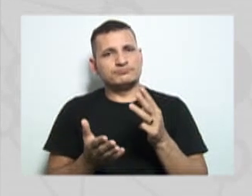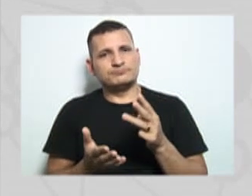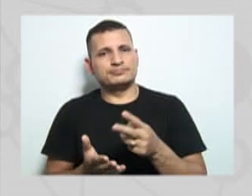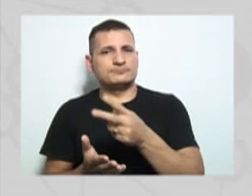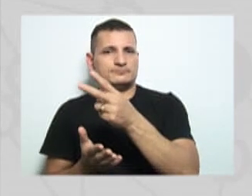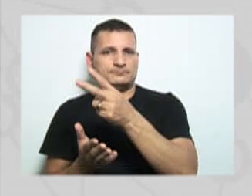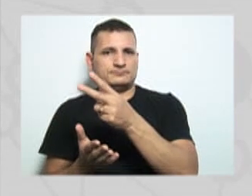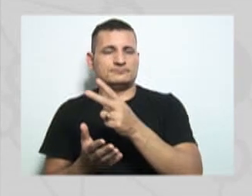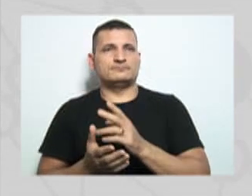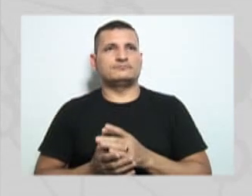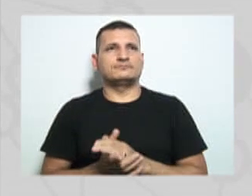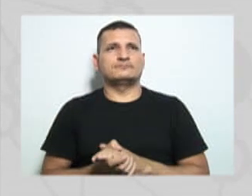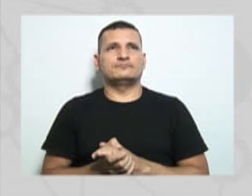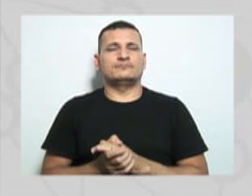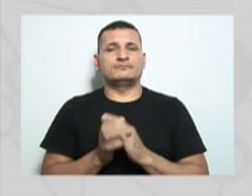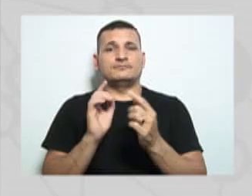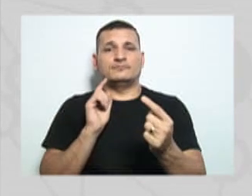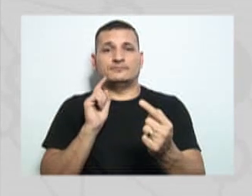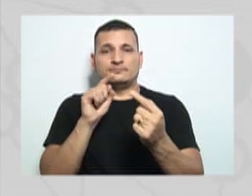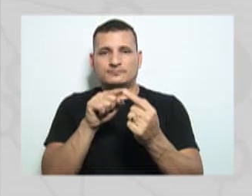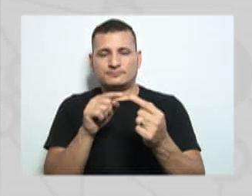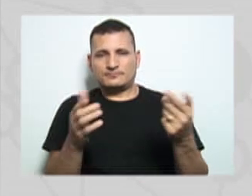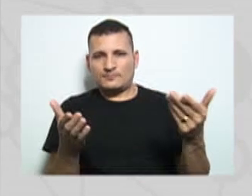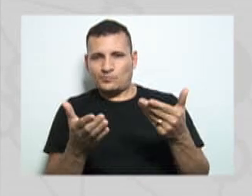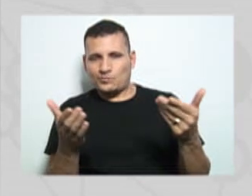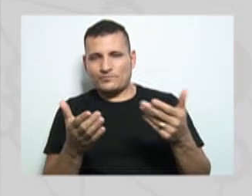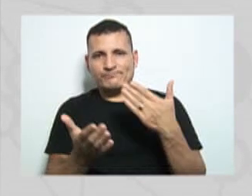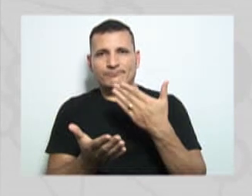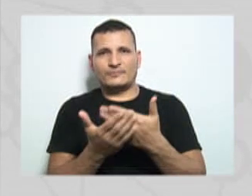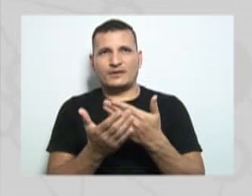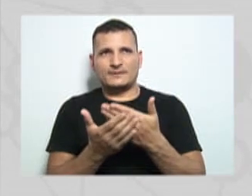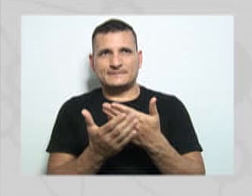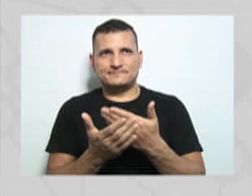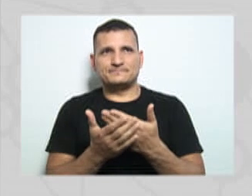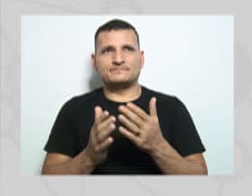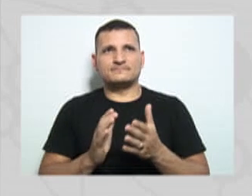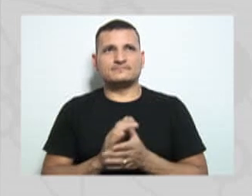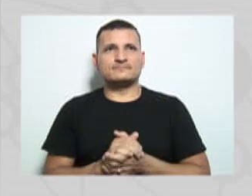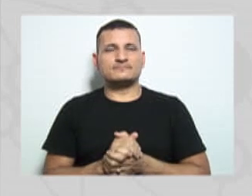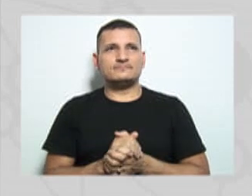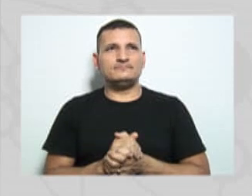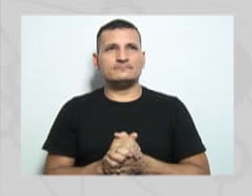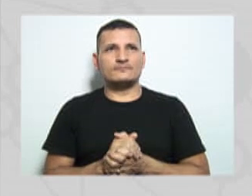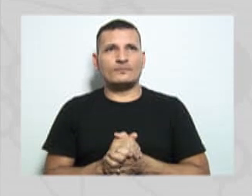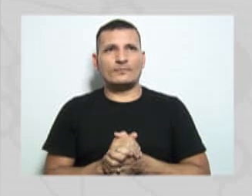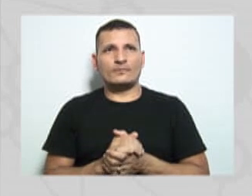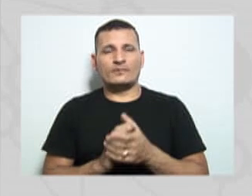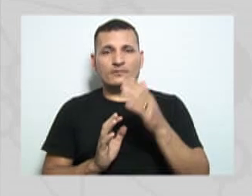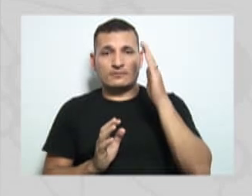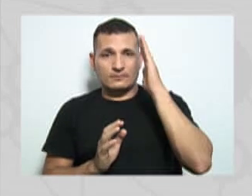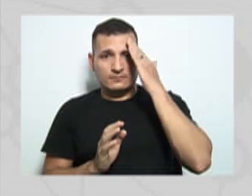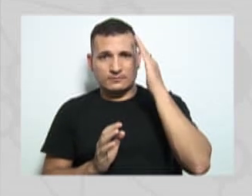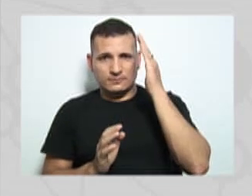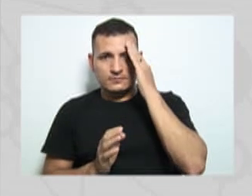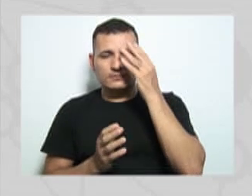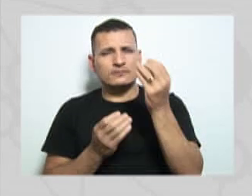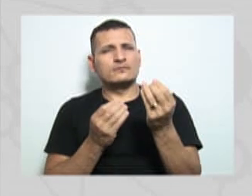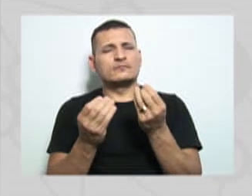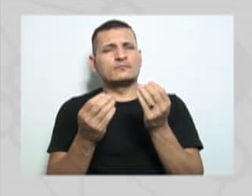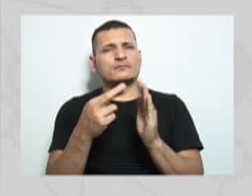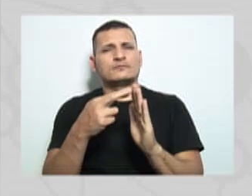Vamos lá. O objetivo da nossa teleaula de hoje vai ser entender os regimes